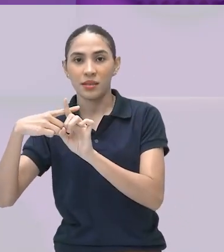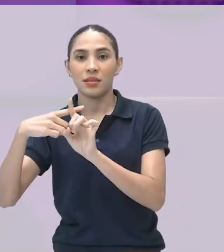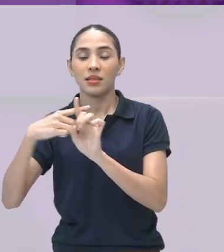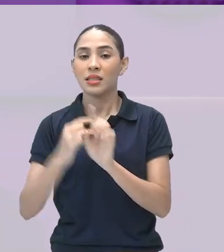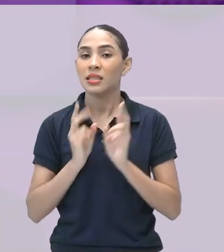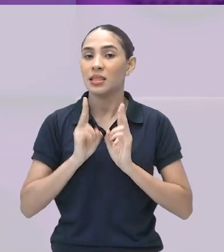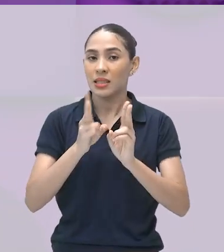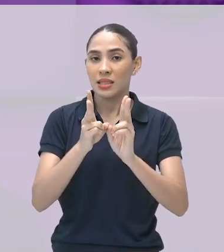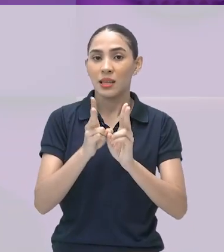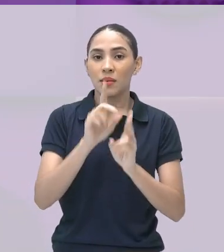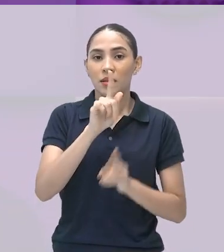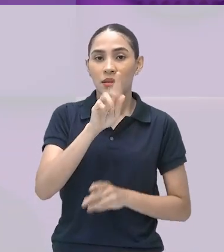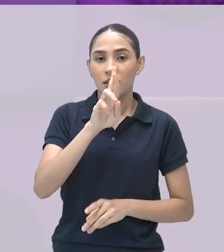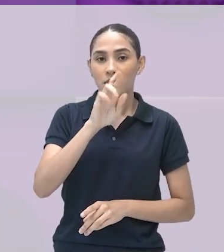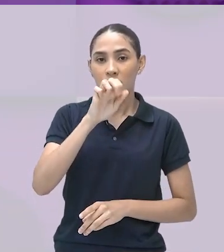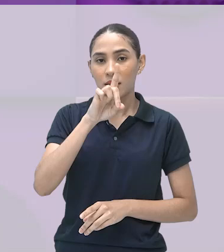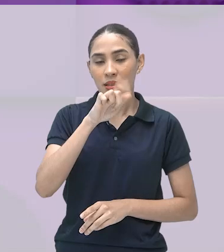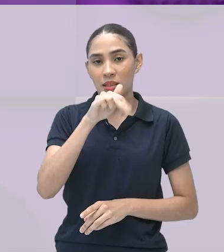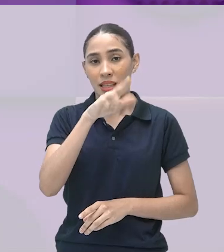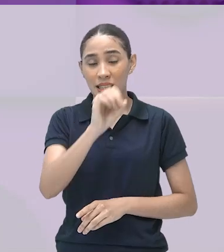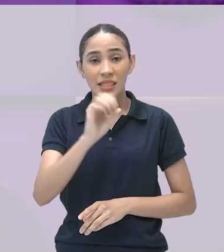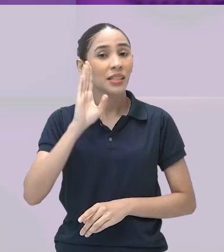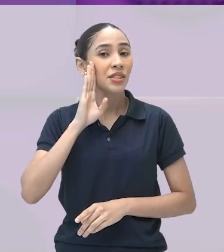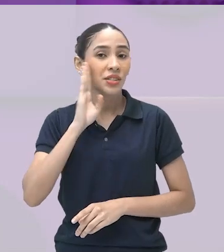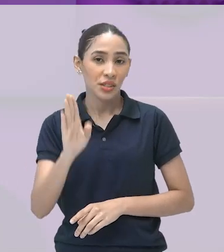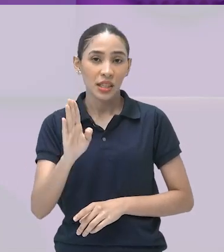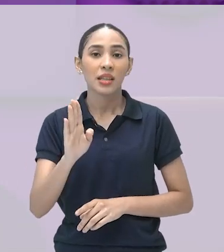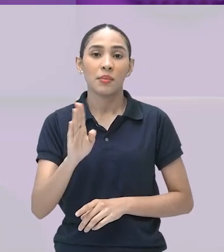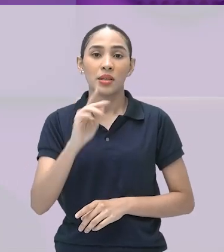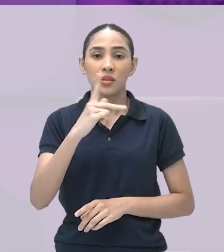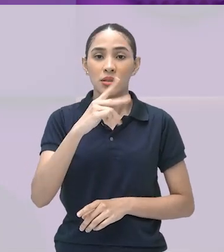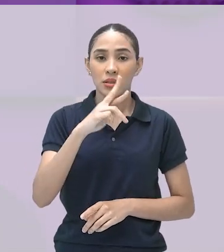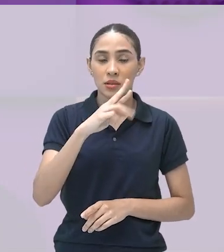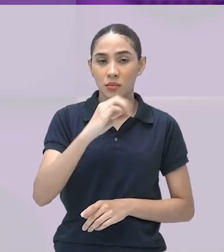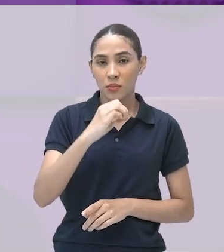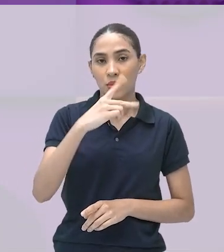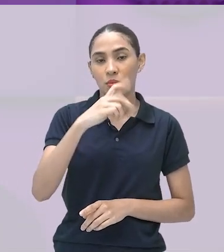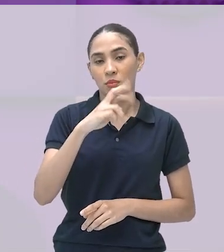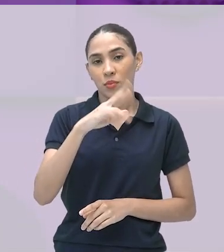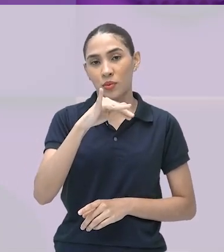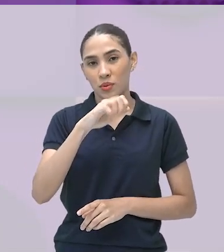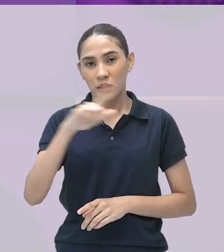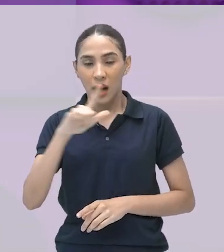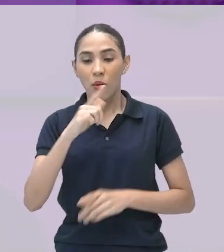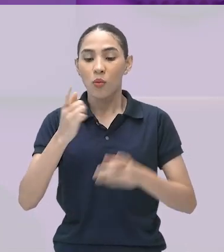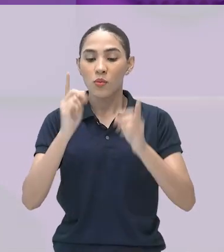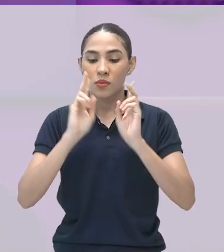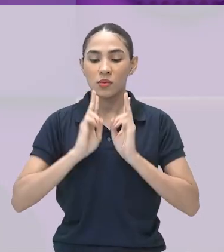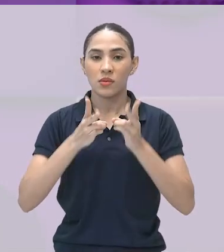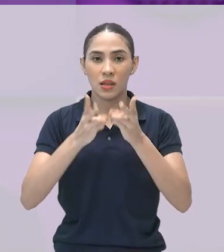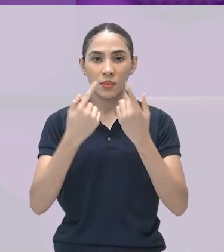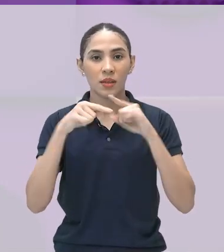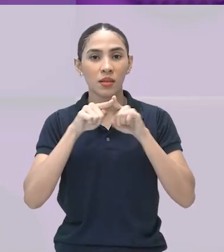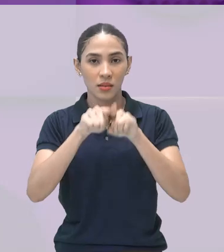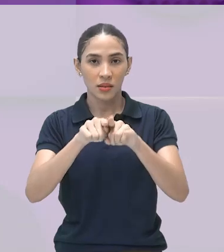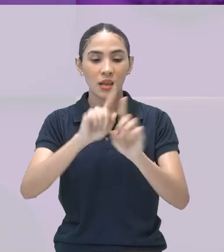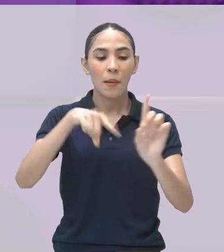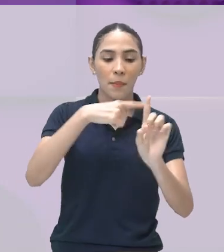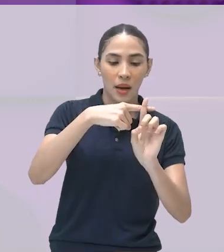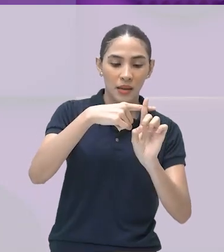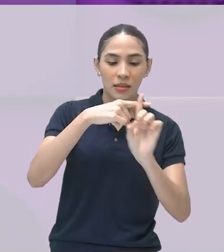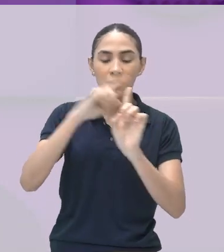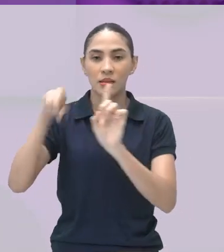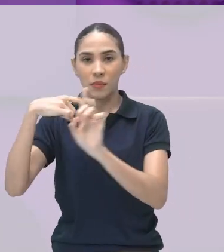Então, sempre que as grandezas forem diretamente proporcionais, elas sempre irão na mesma direção, né? Mais